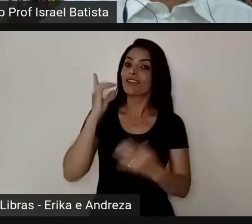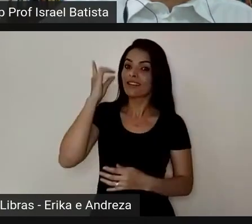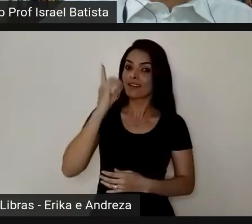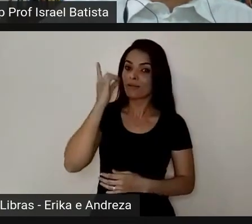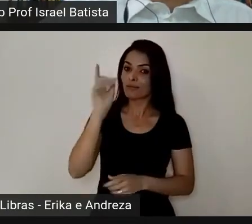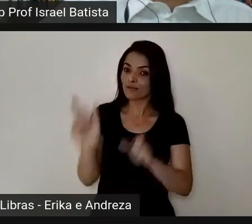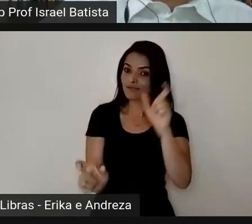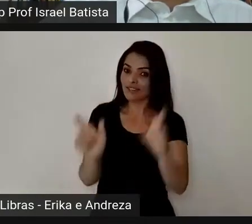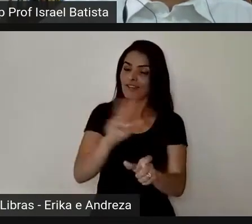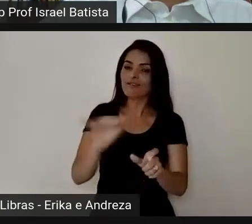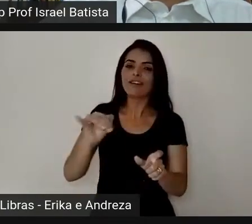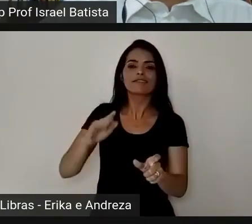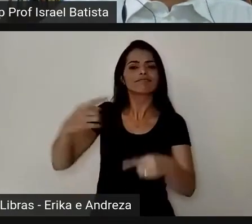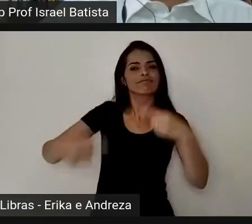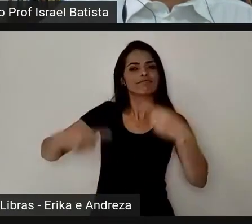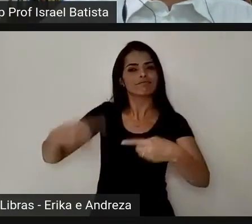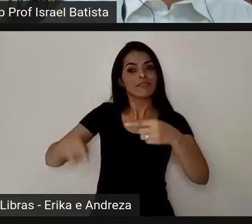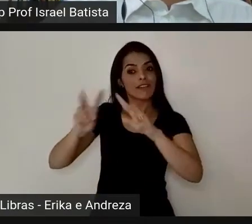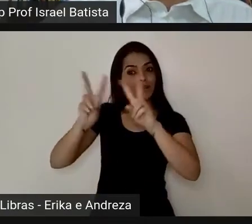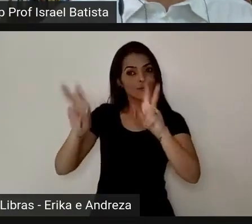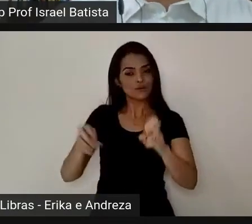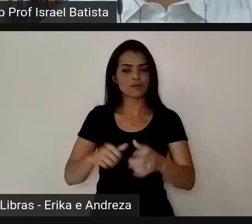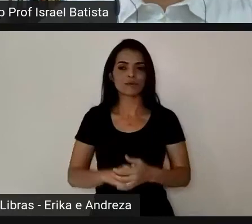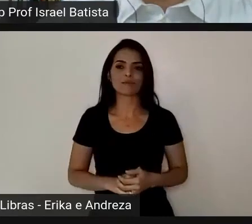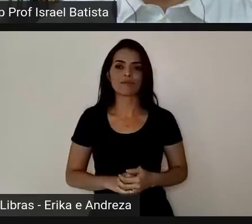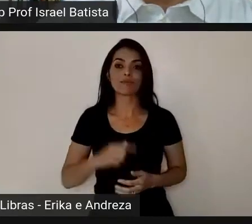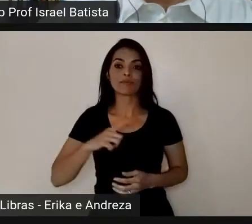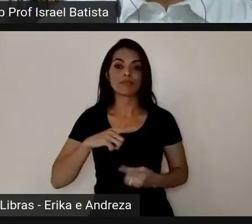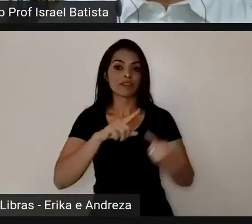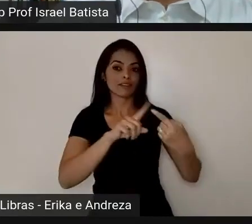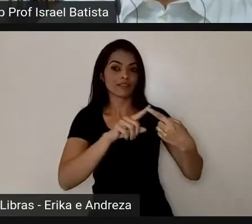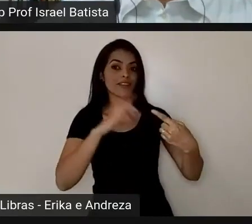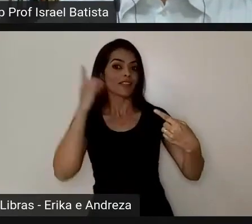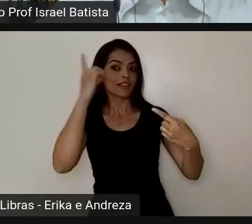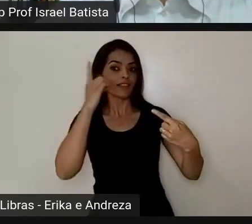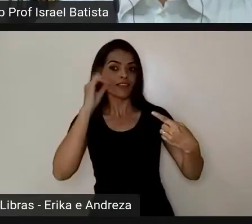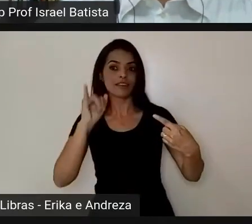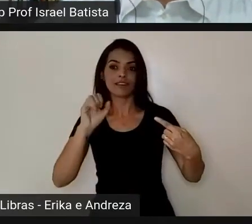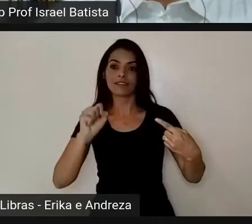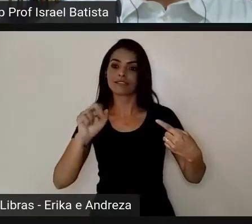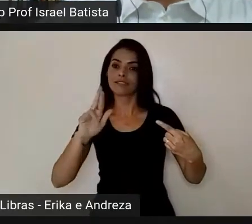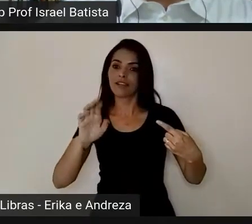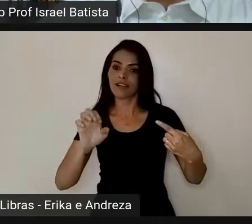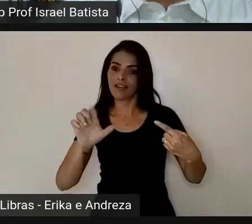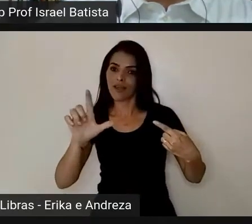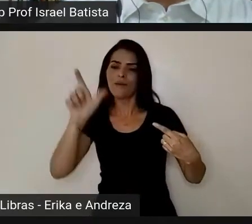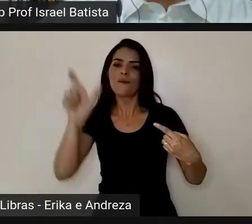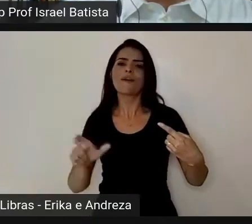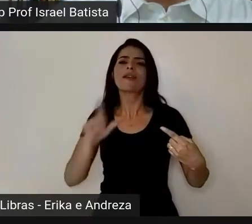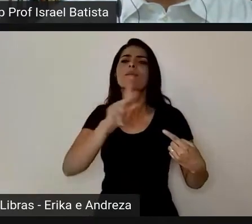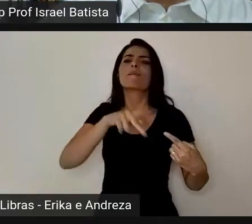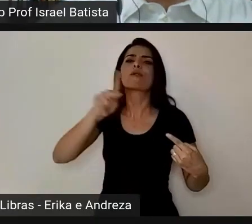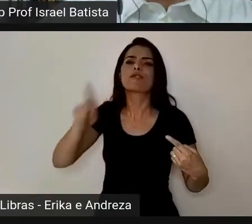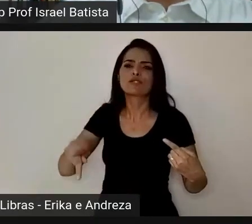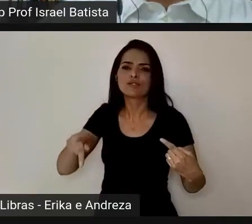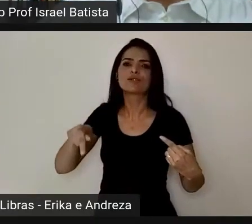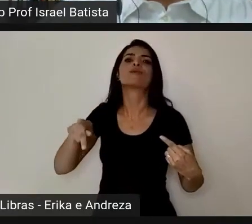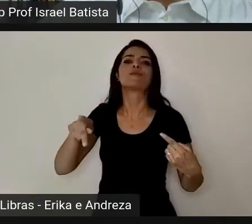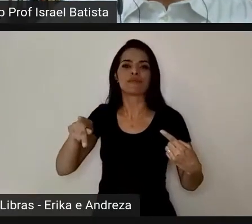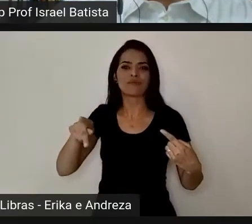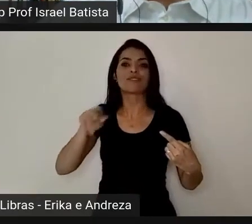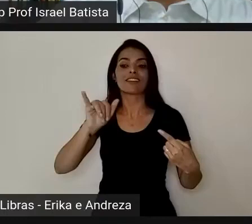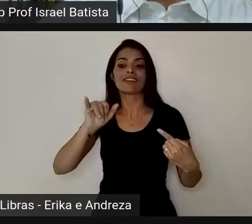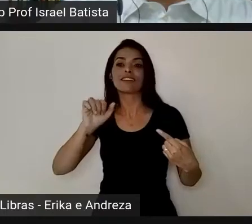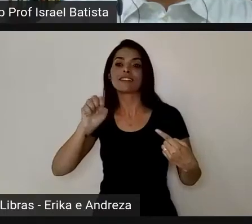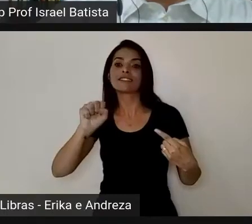assunto. A gente vai ter, de um lado, o deputado Israel Batista, conhecido como Professor Israel, formado em